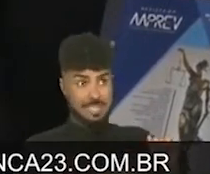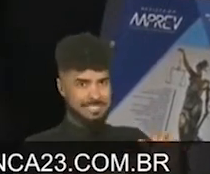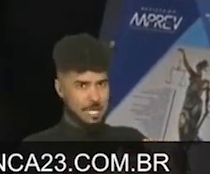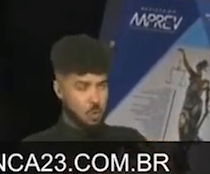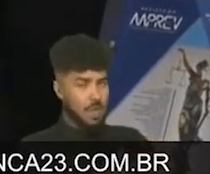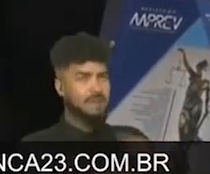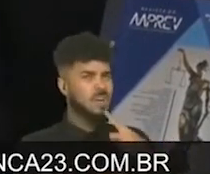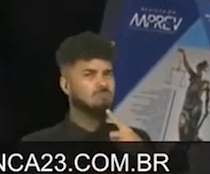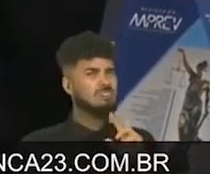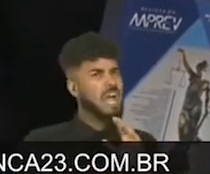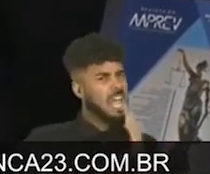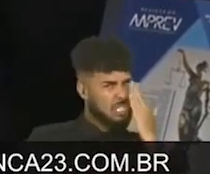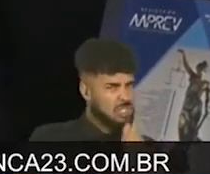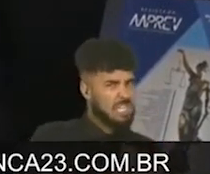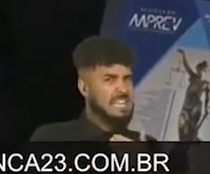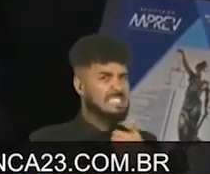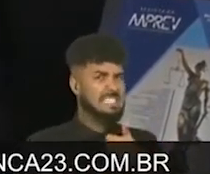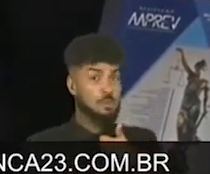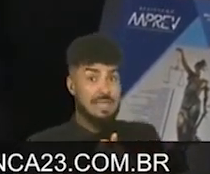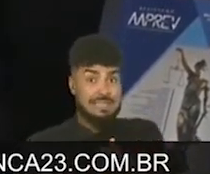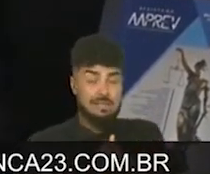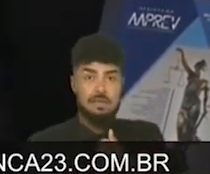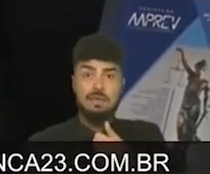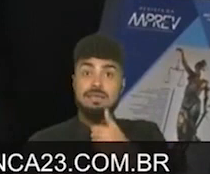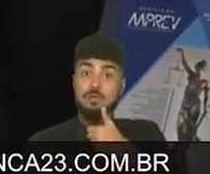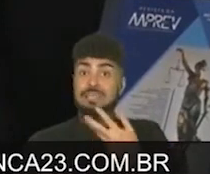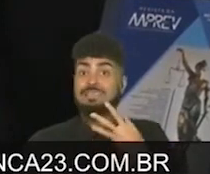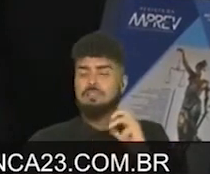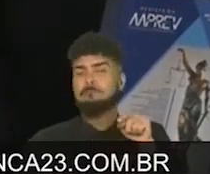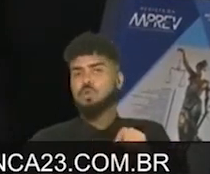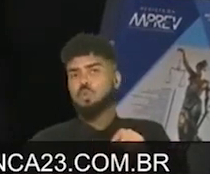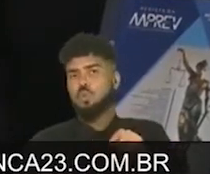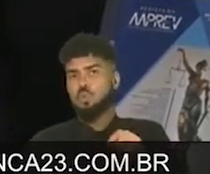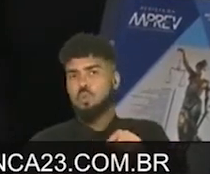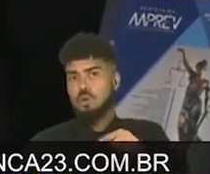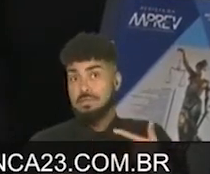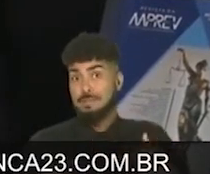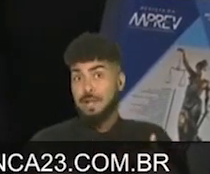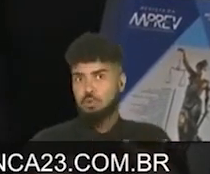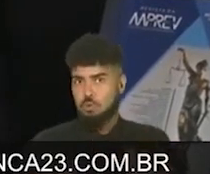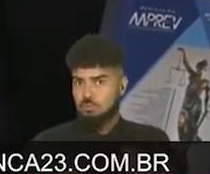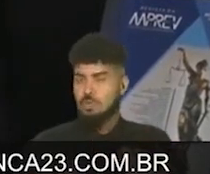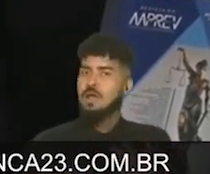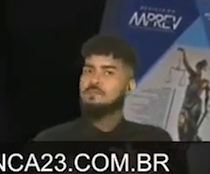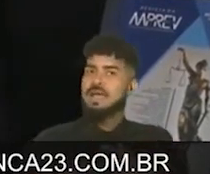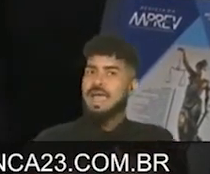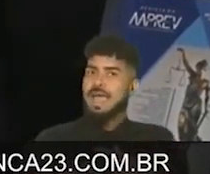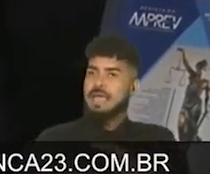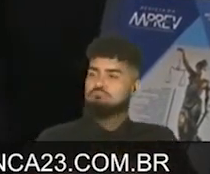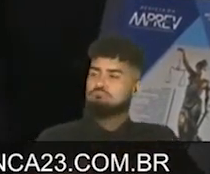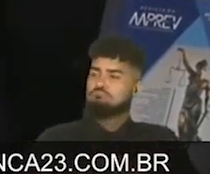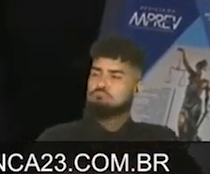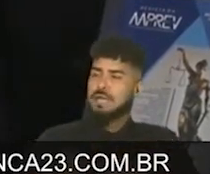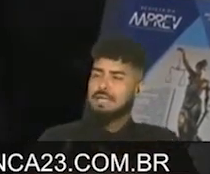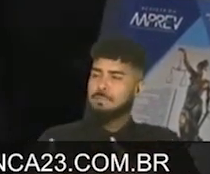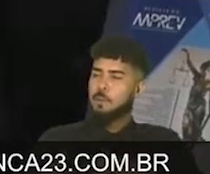contratados 630 mil trabalhadores, com uma expectativa de crescimento de 26% em relação